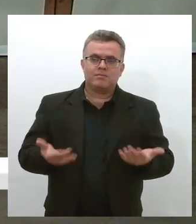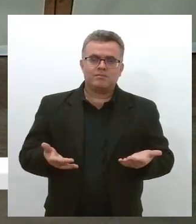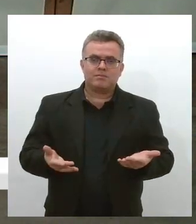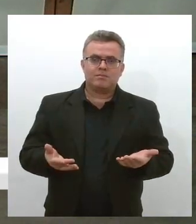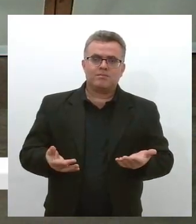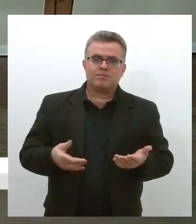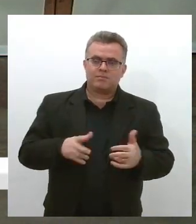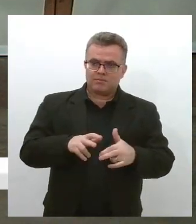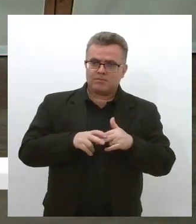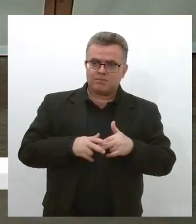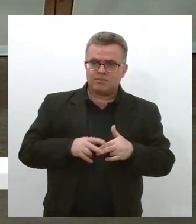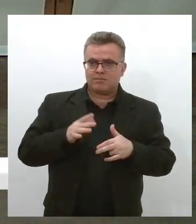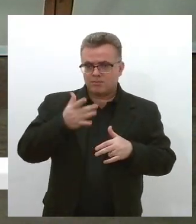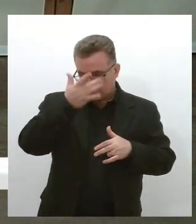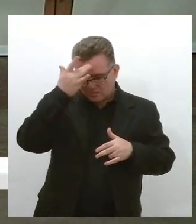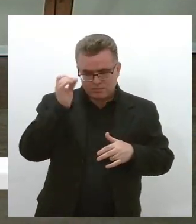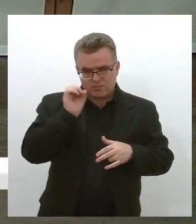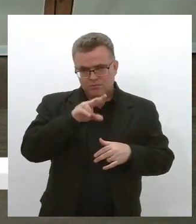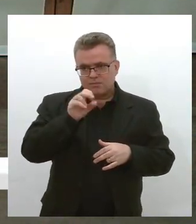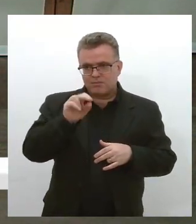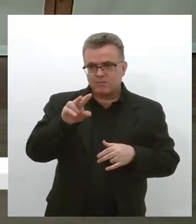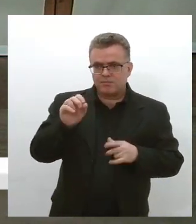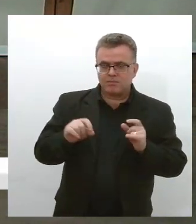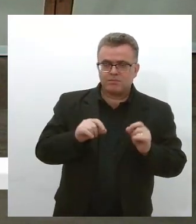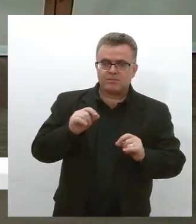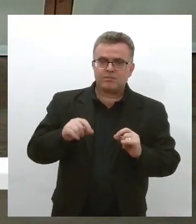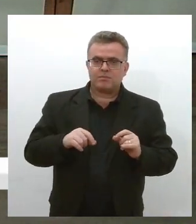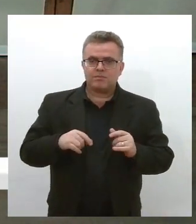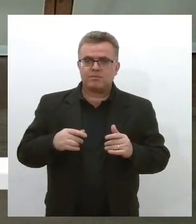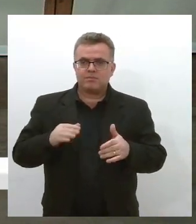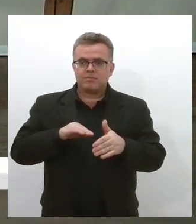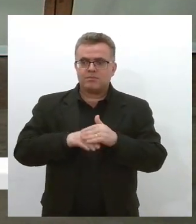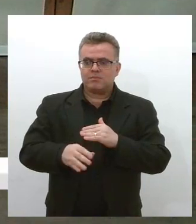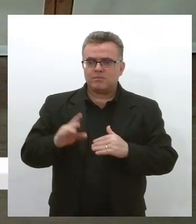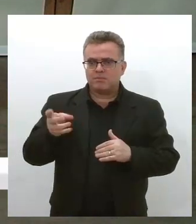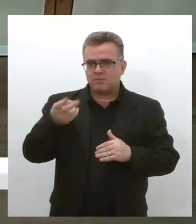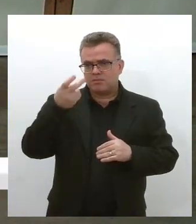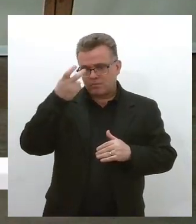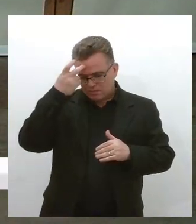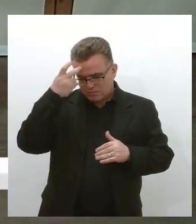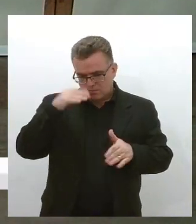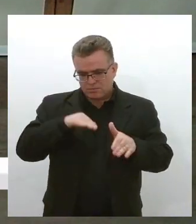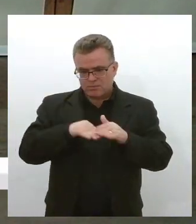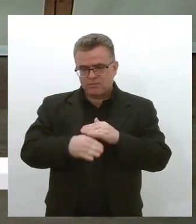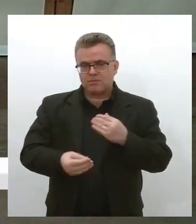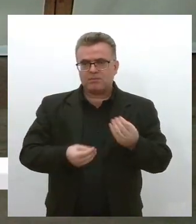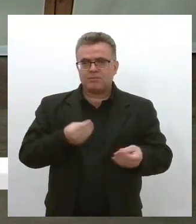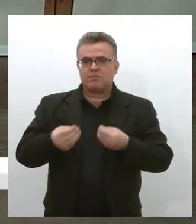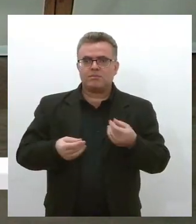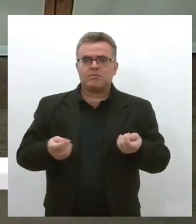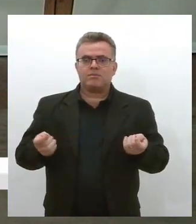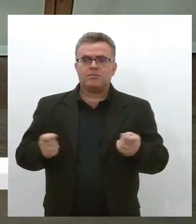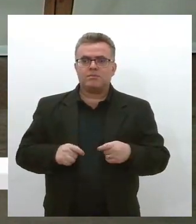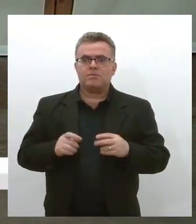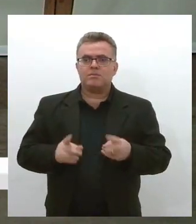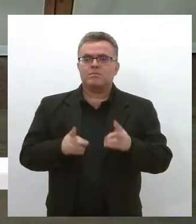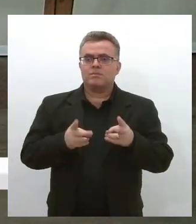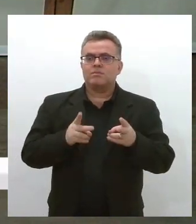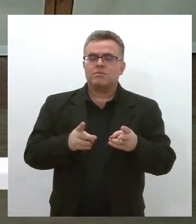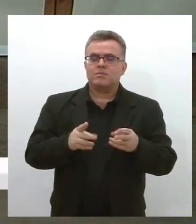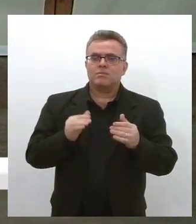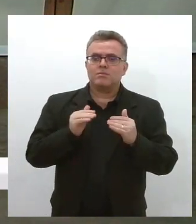pessoas, quando veem essa, né, a cultura mexicana nesse aspecto, meio que difere um pouco de